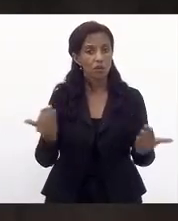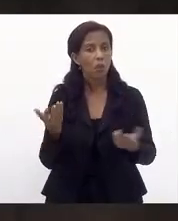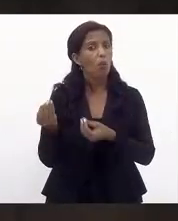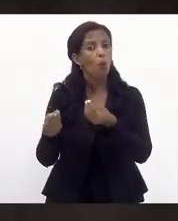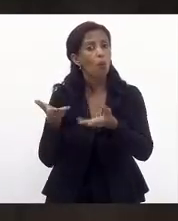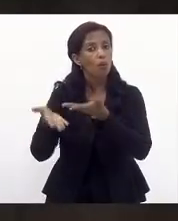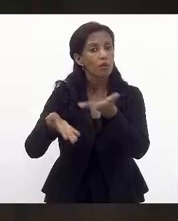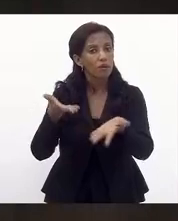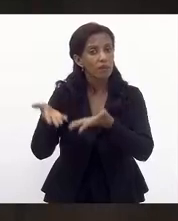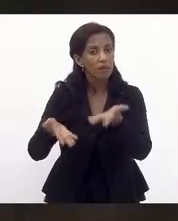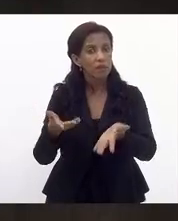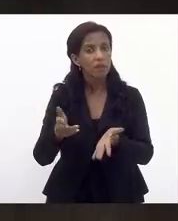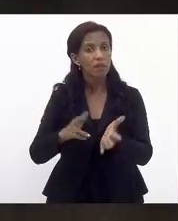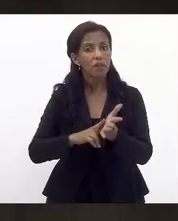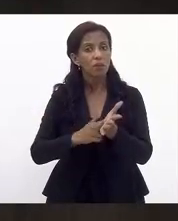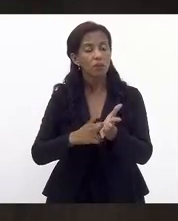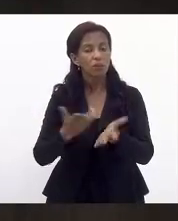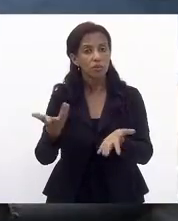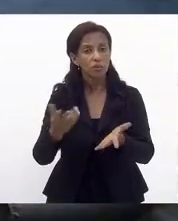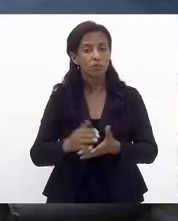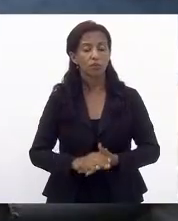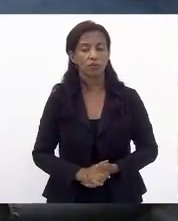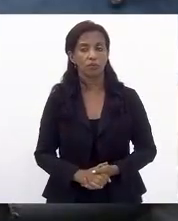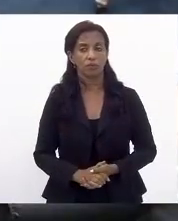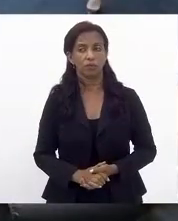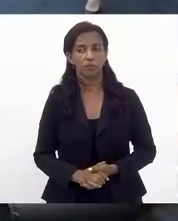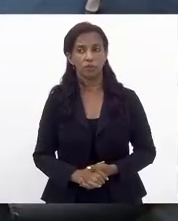isso vai ser tratado dentro do âmbito do regime